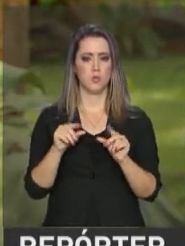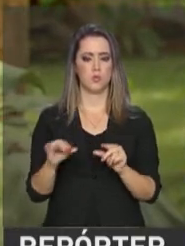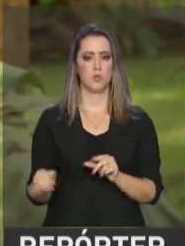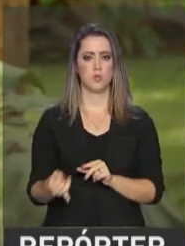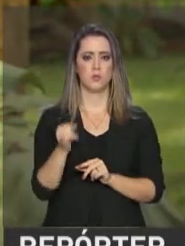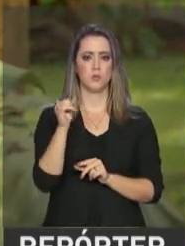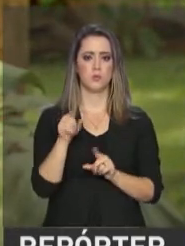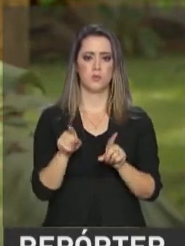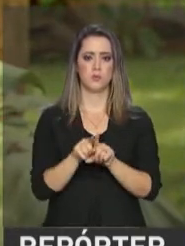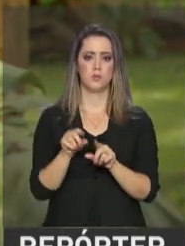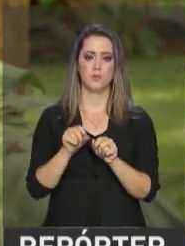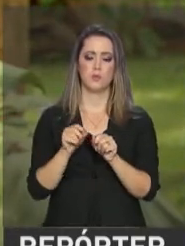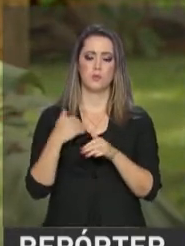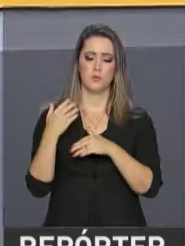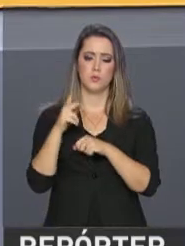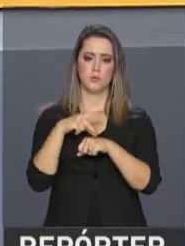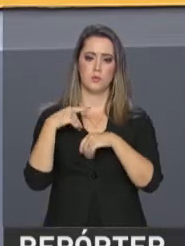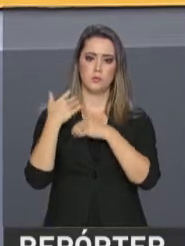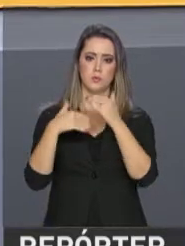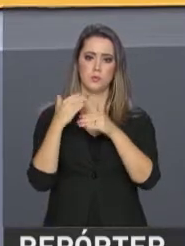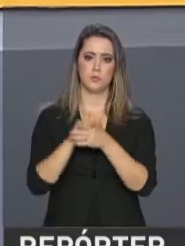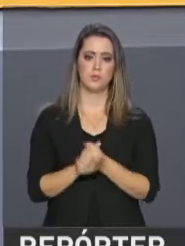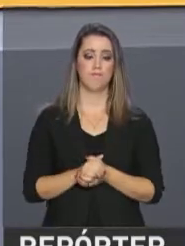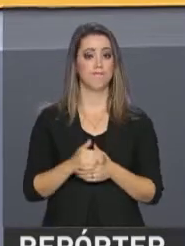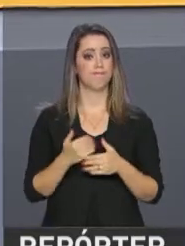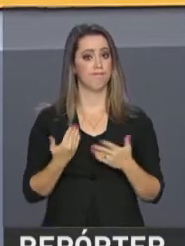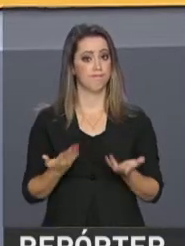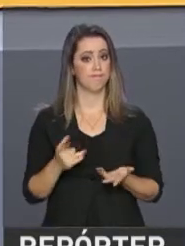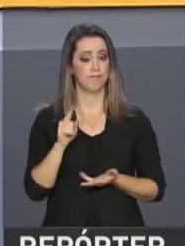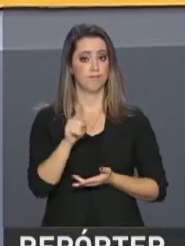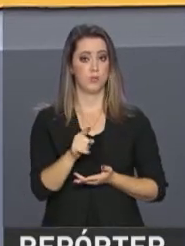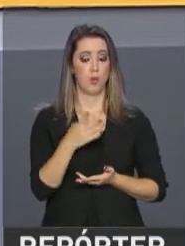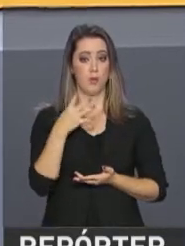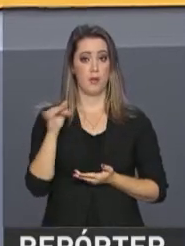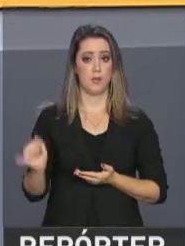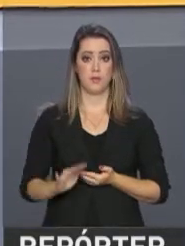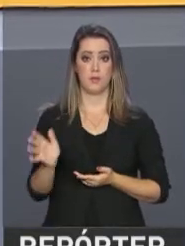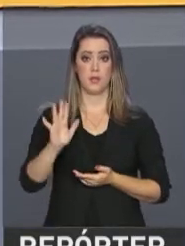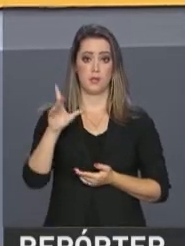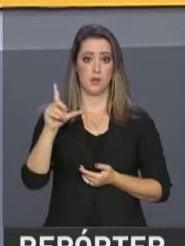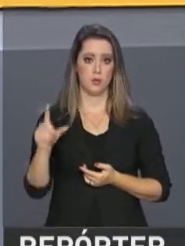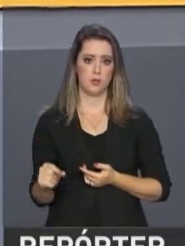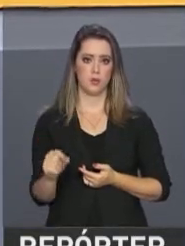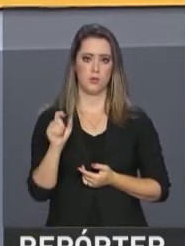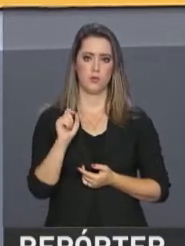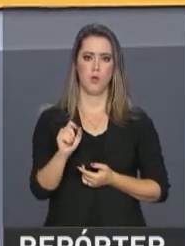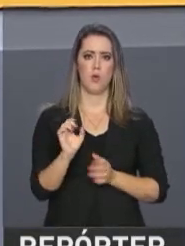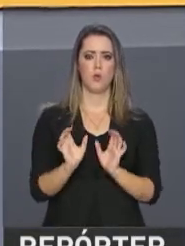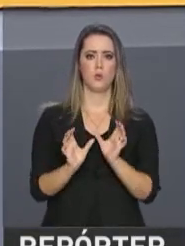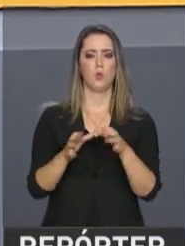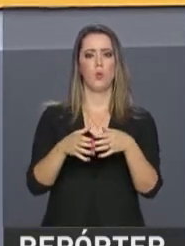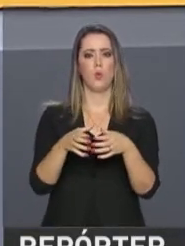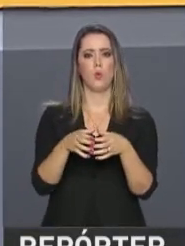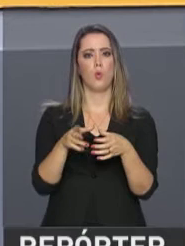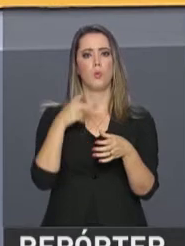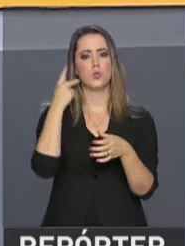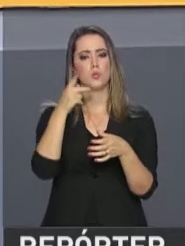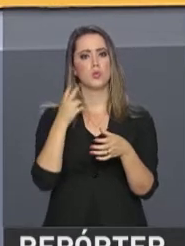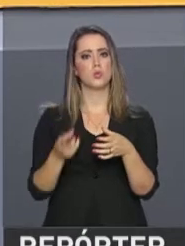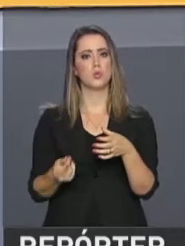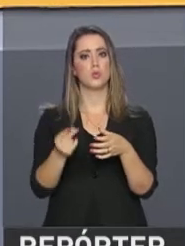fazer com que o país cresça mais e é exatamente este cenário de inflação mais baixa que fez com que o comitê de política